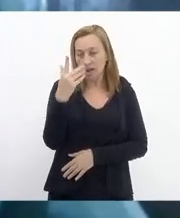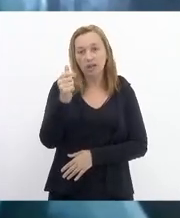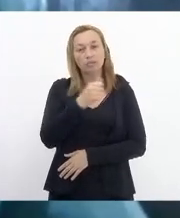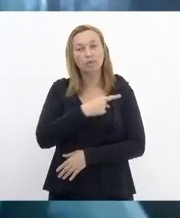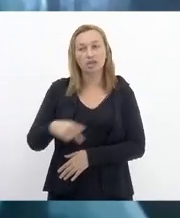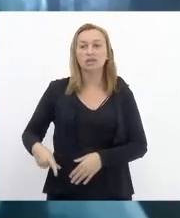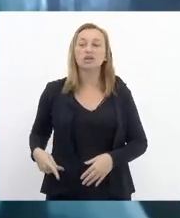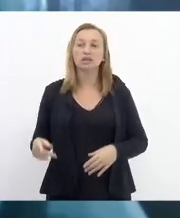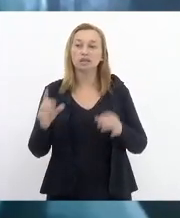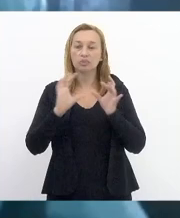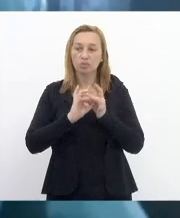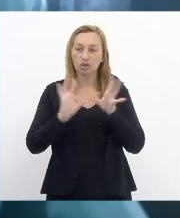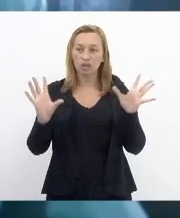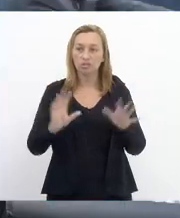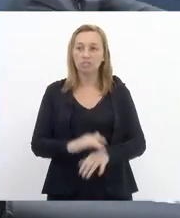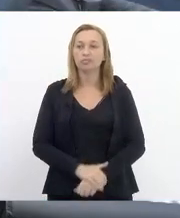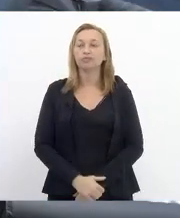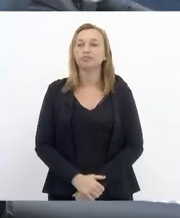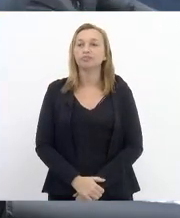presidente democrático.